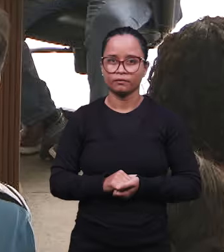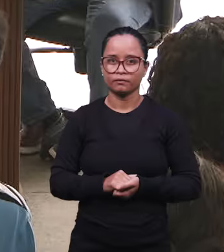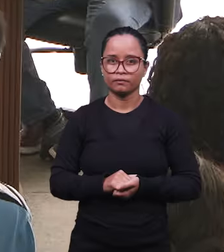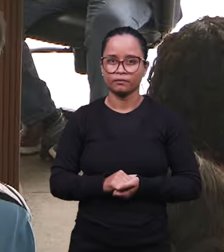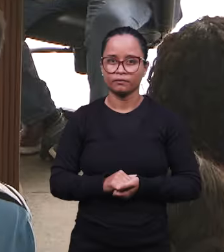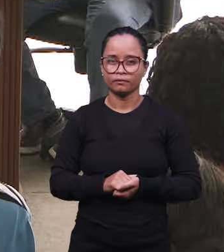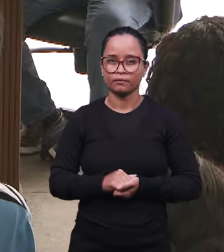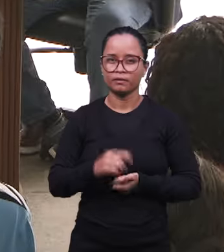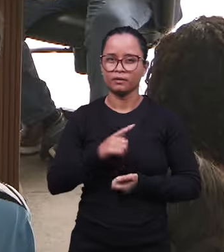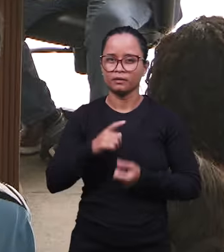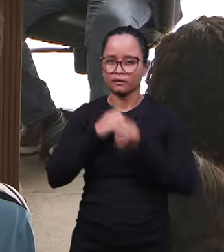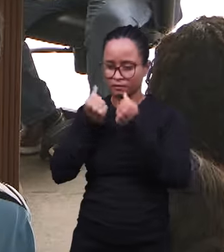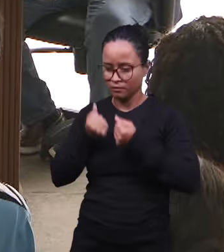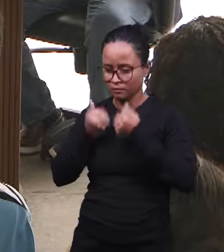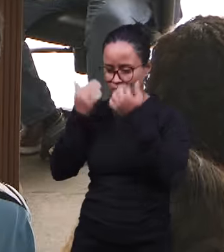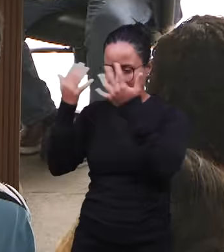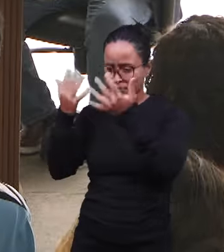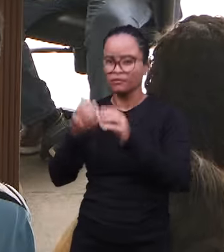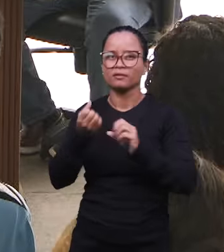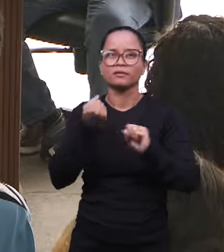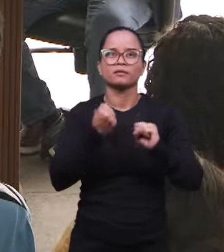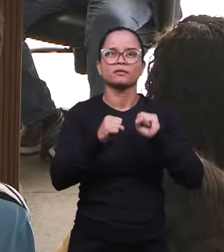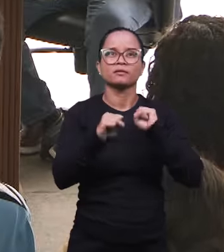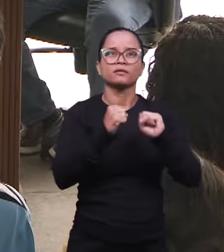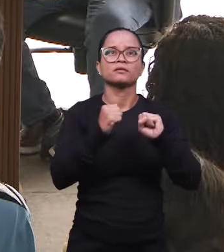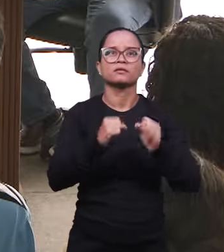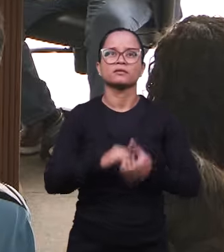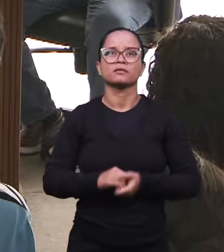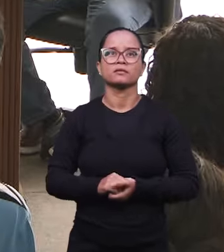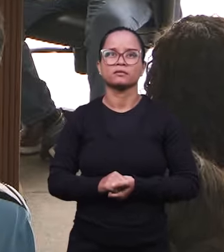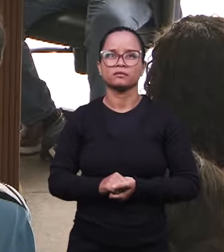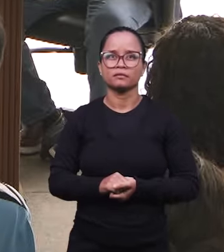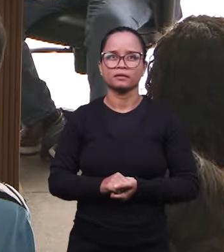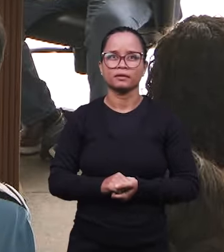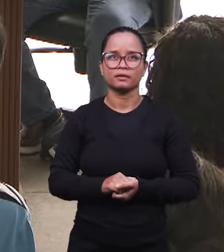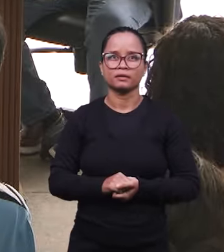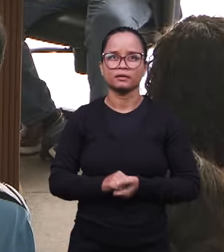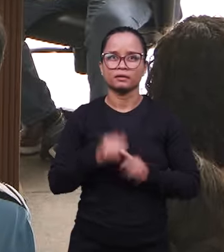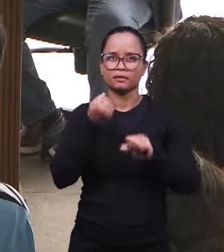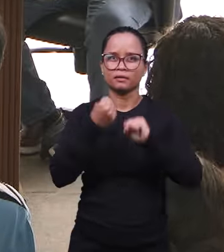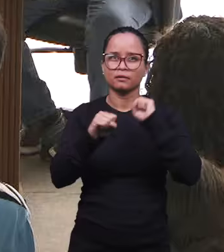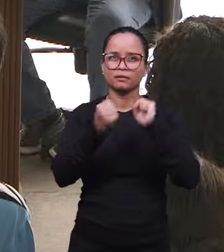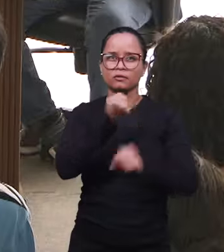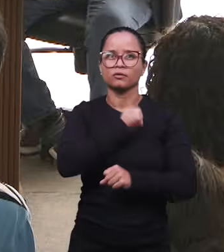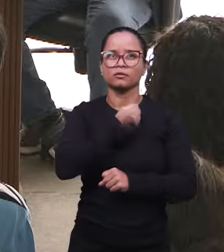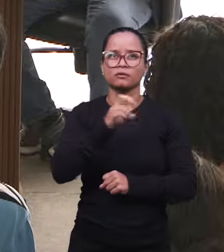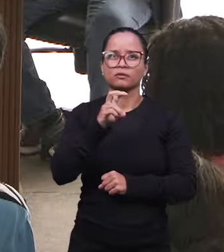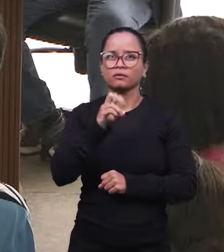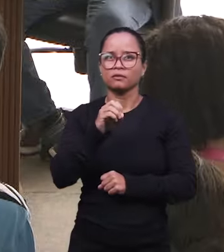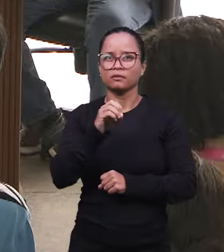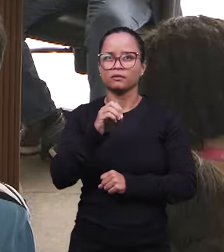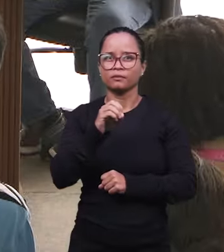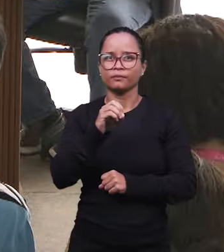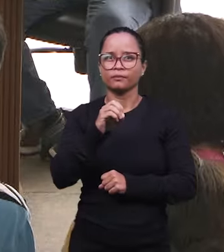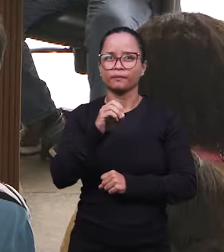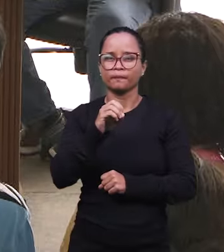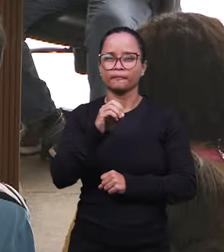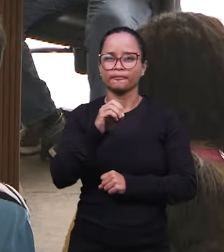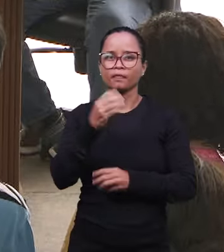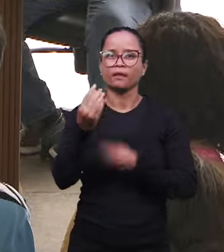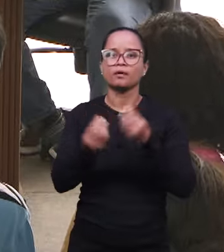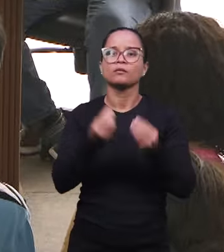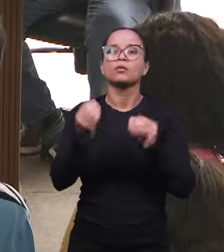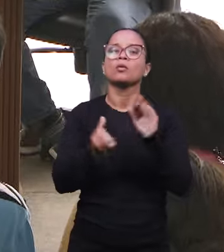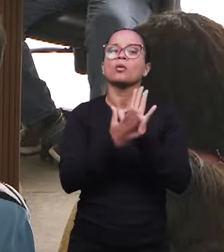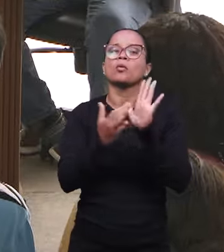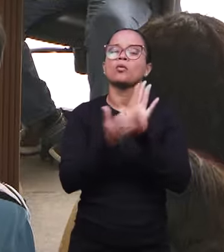a confissão, né? Eu acho que é salmo 50. No dito negócio errado, não. Com a minha voz, clamo, com a minha